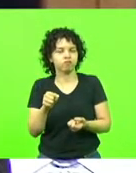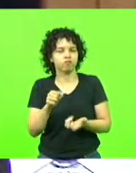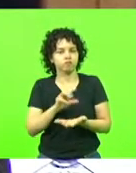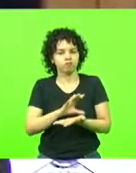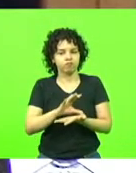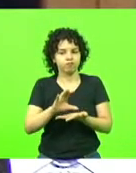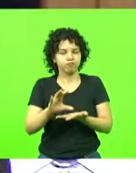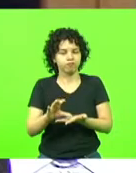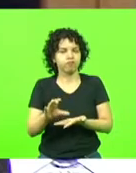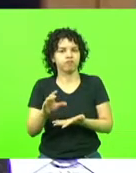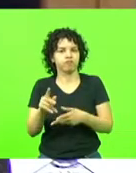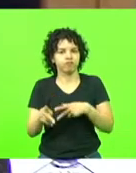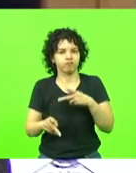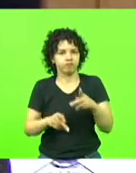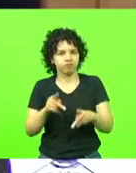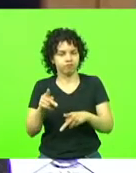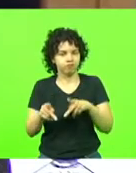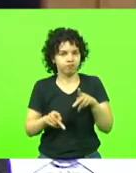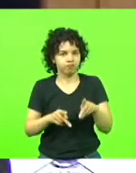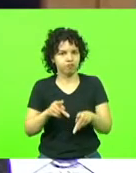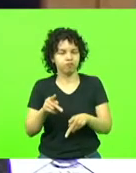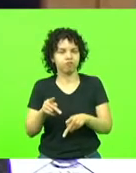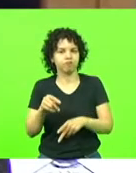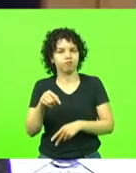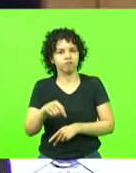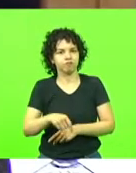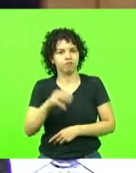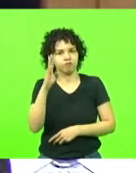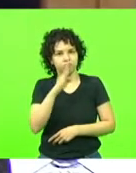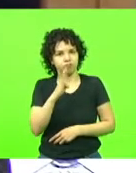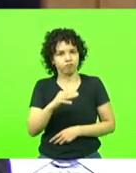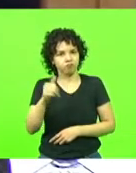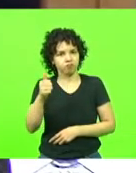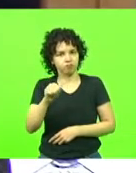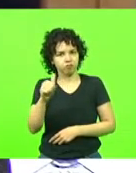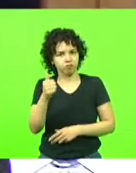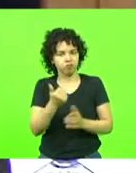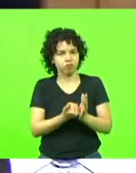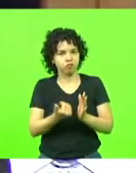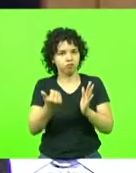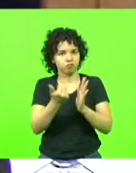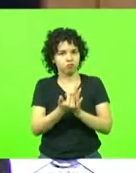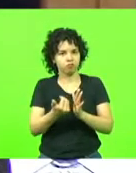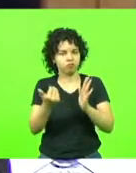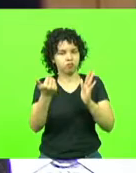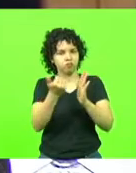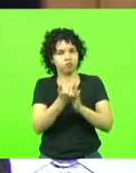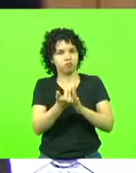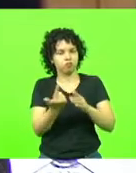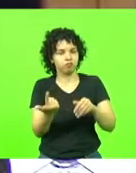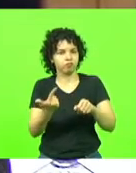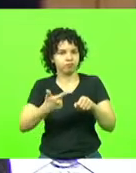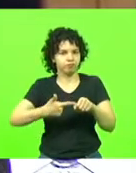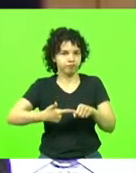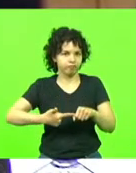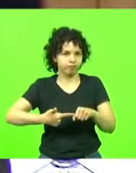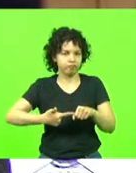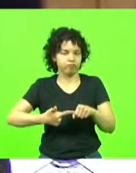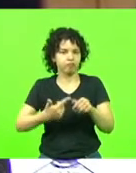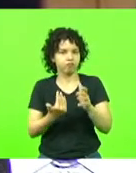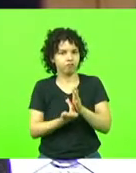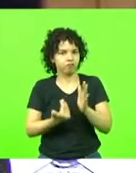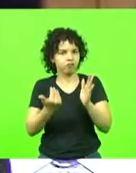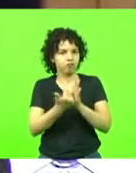brasileiro 11 aumentos consecutivos no valor do diesel. 11